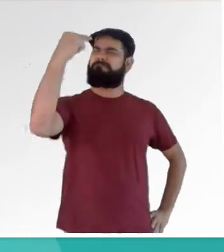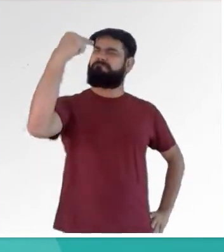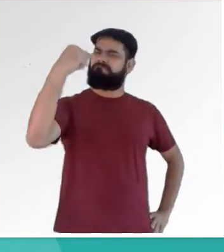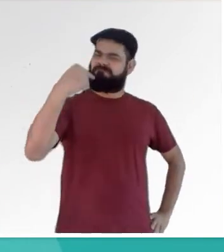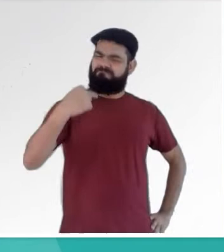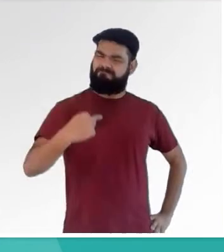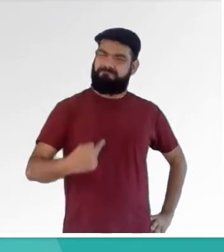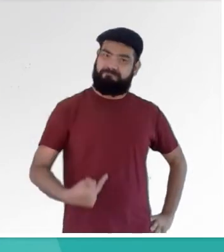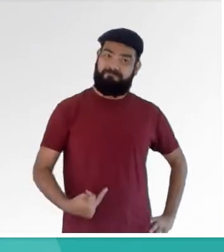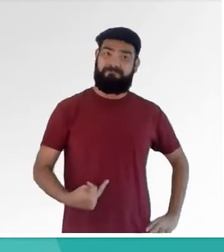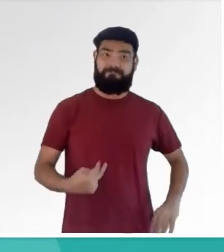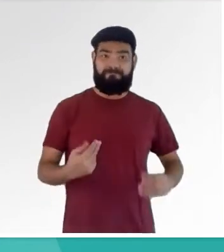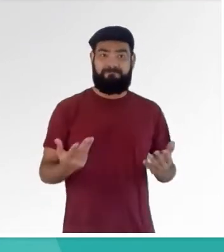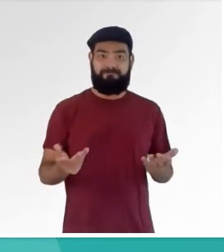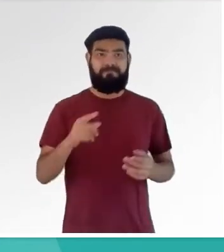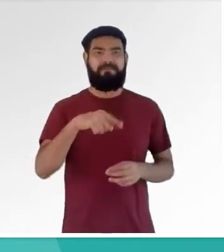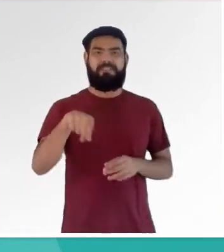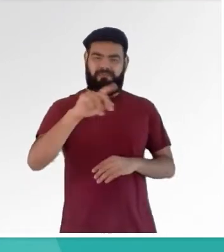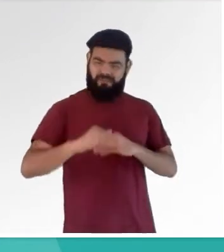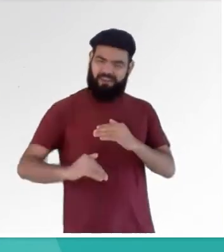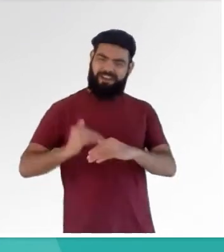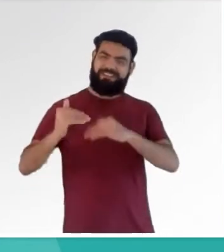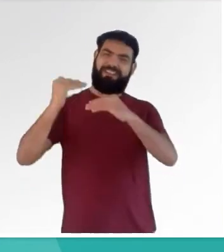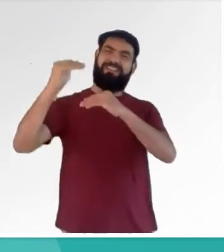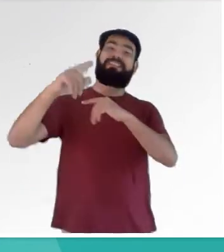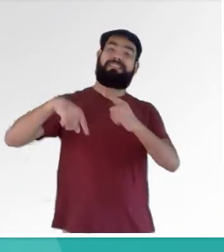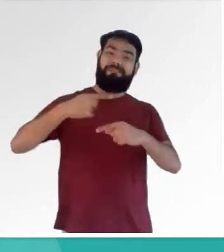mesmo. Então, isso foi o que nós